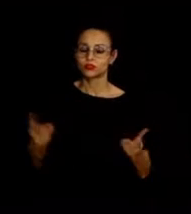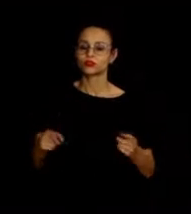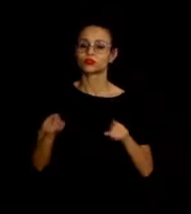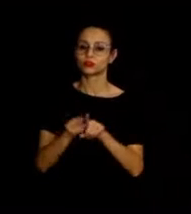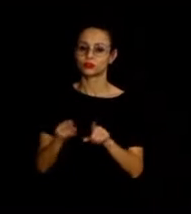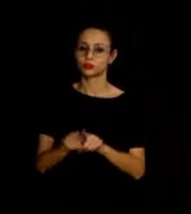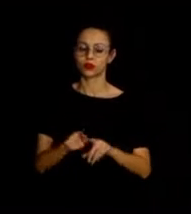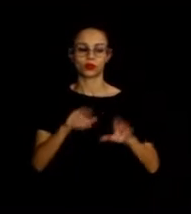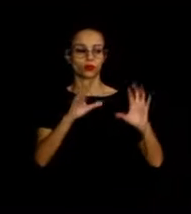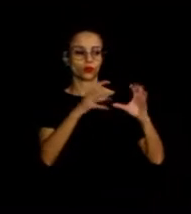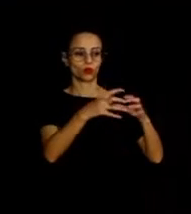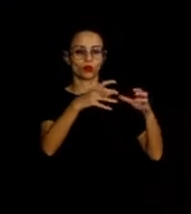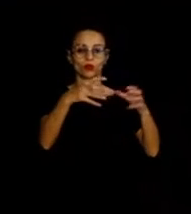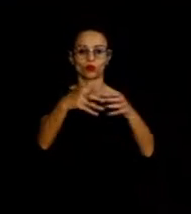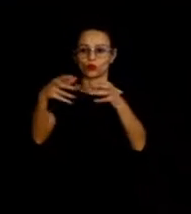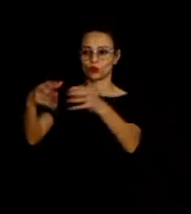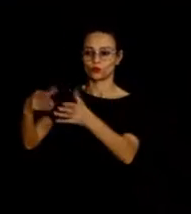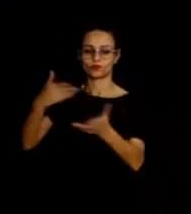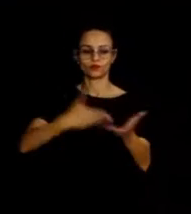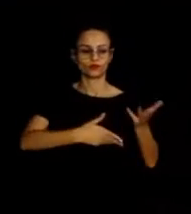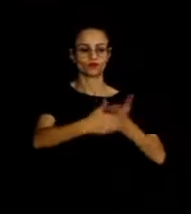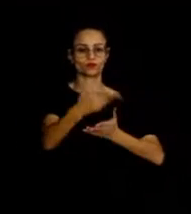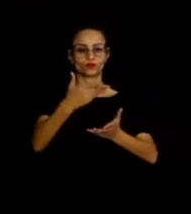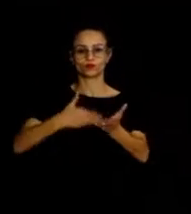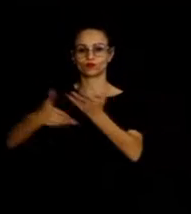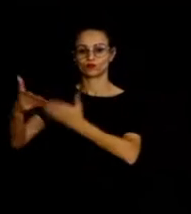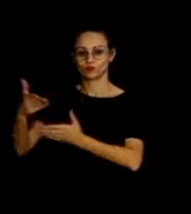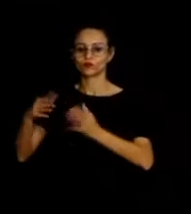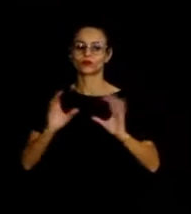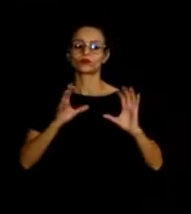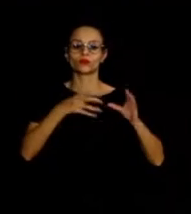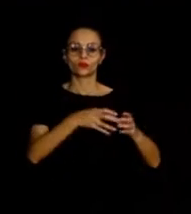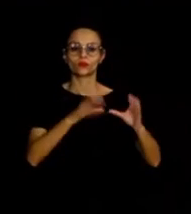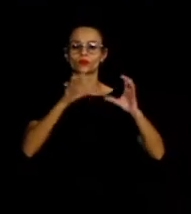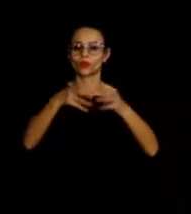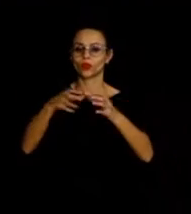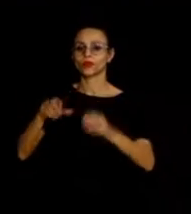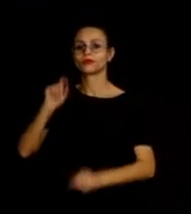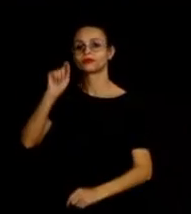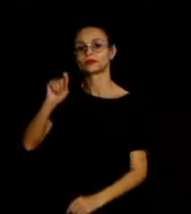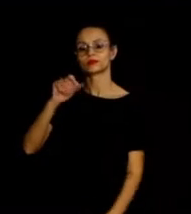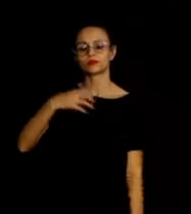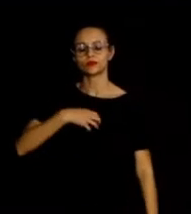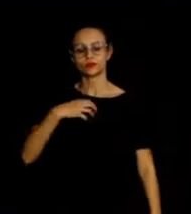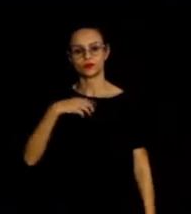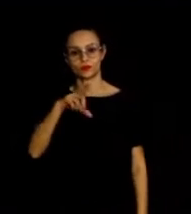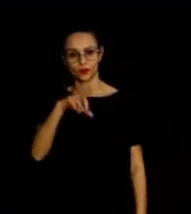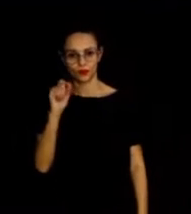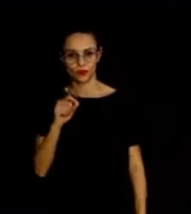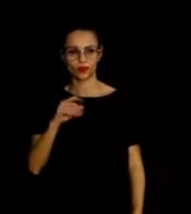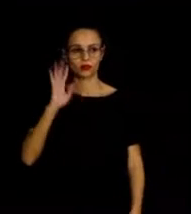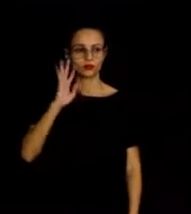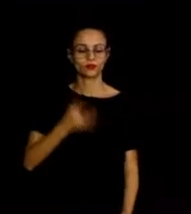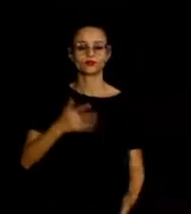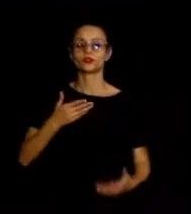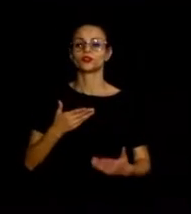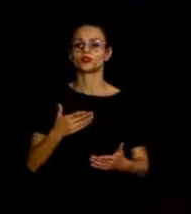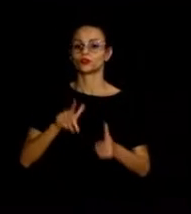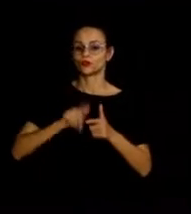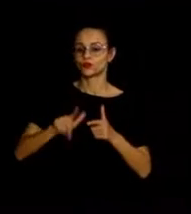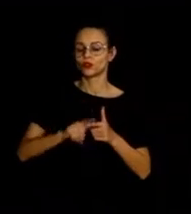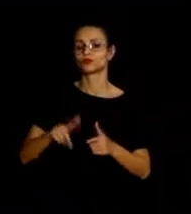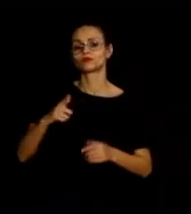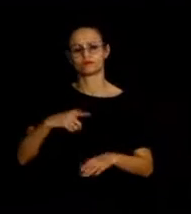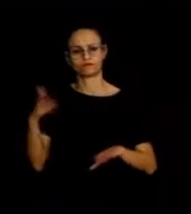inclusive os nossos grupos de mediação e de arbitragem que são formas alternativas de resolução de conflitos e